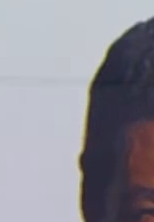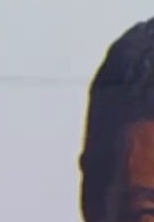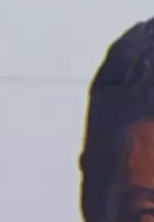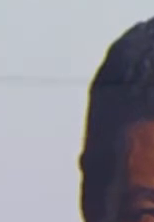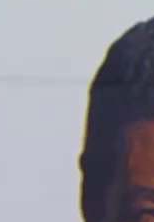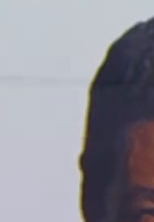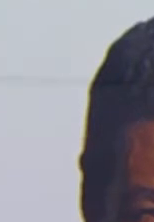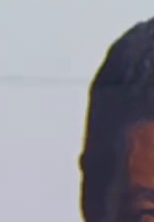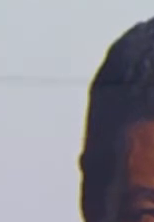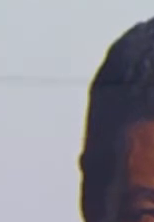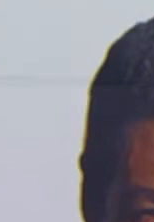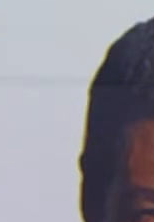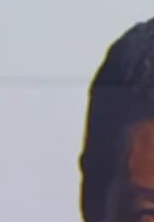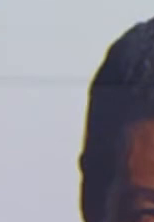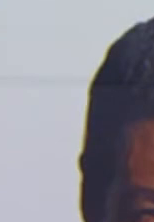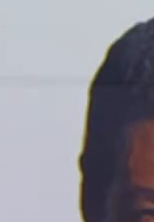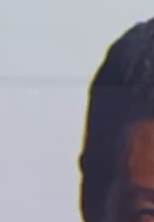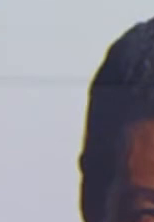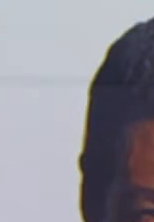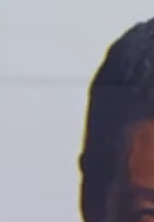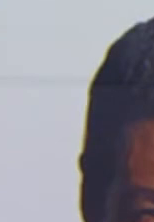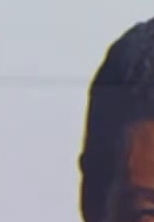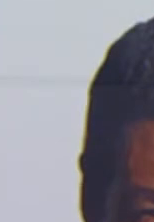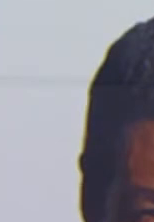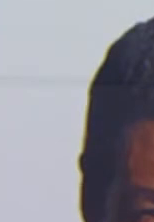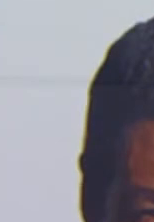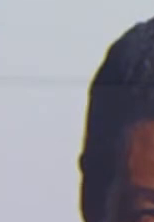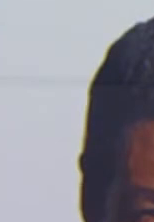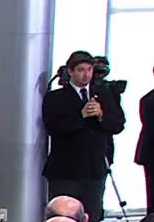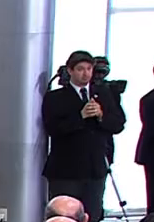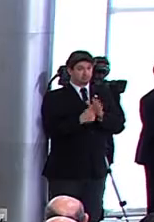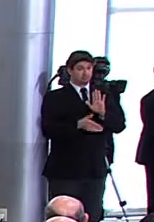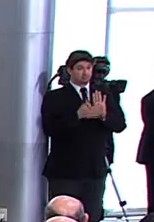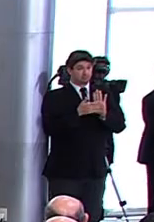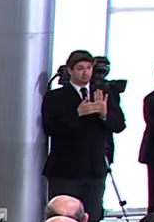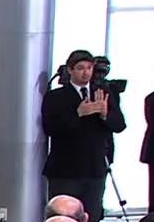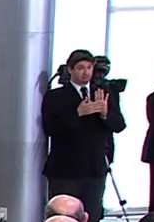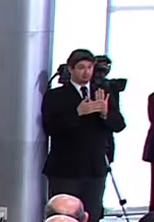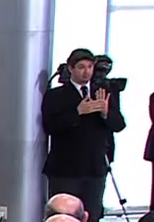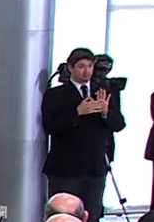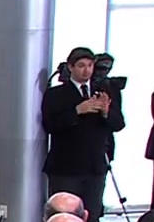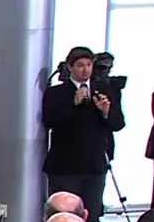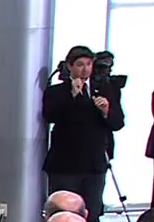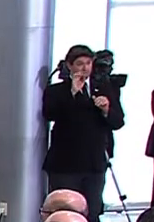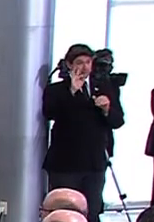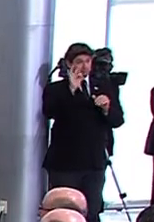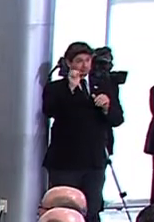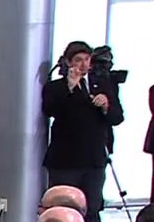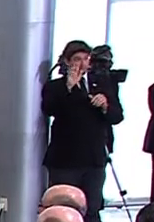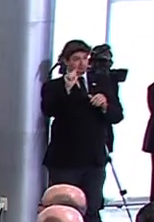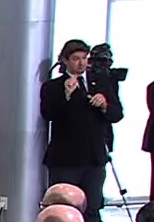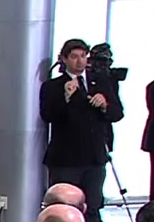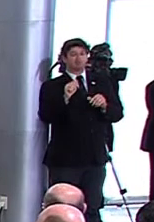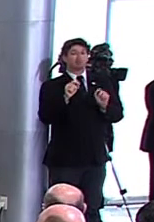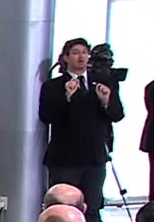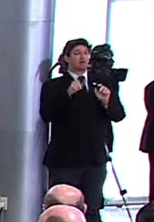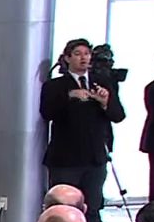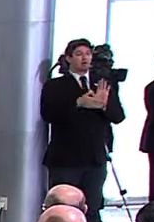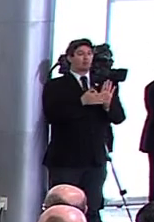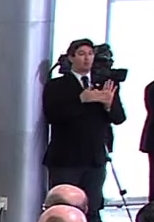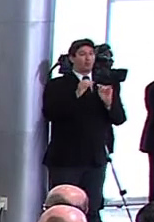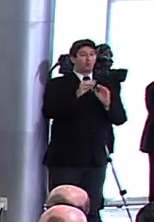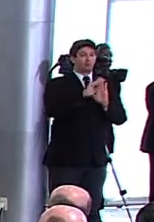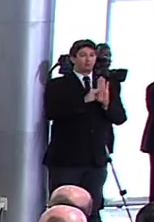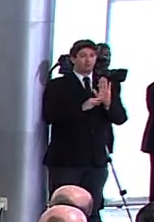com a apresentação da proposta toda do Plano Safra, do que se propõe